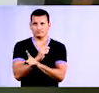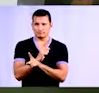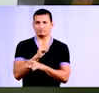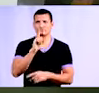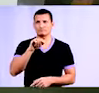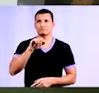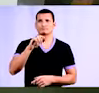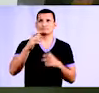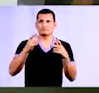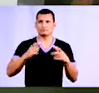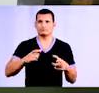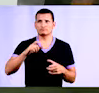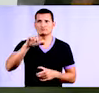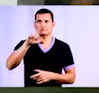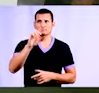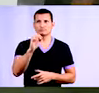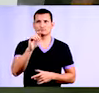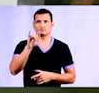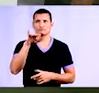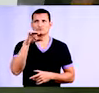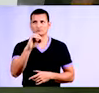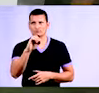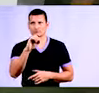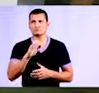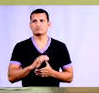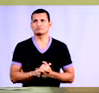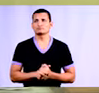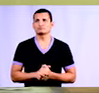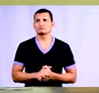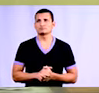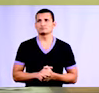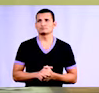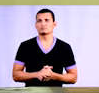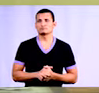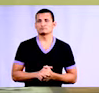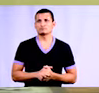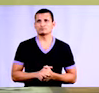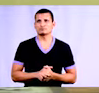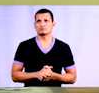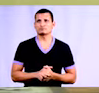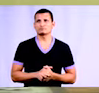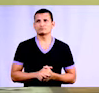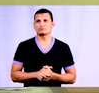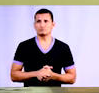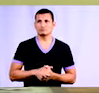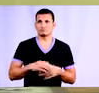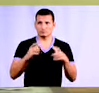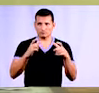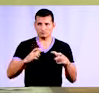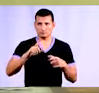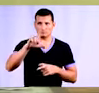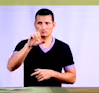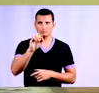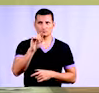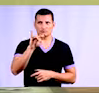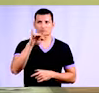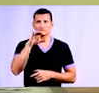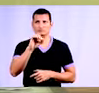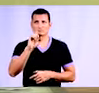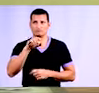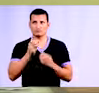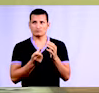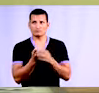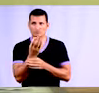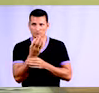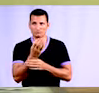né? Porque o endereço lógico, Jober, vamos aqui colocar uma coisa importante. O endereço lógico é o endereço gerado